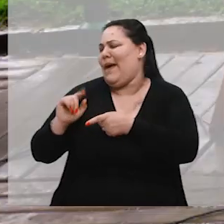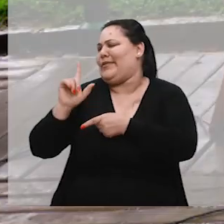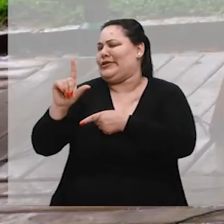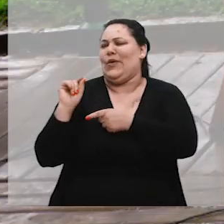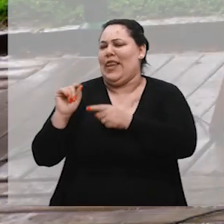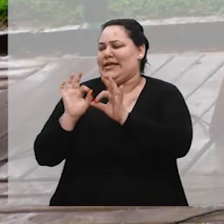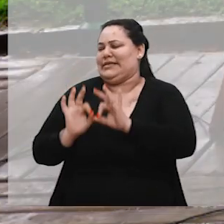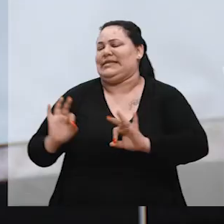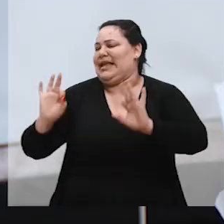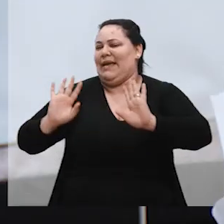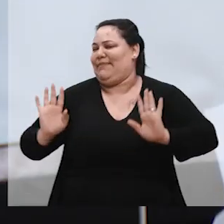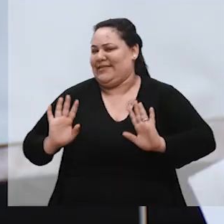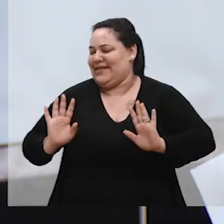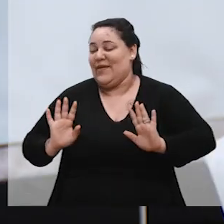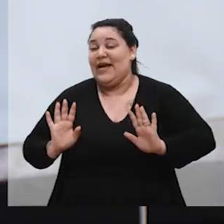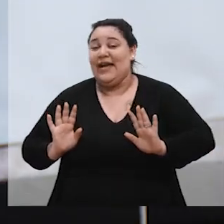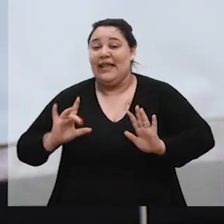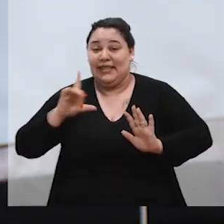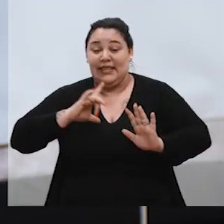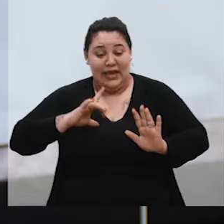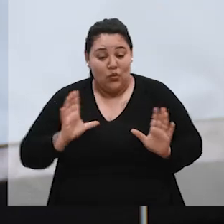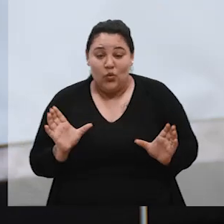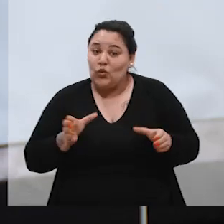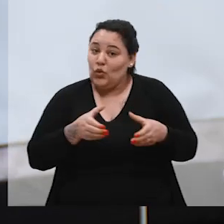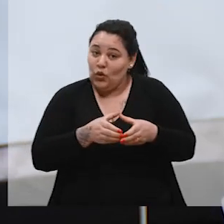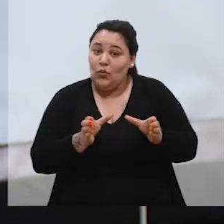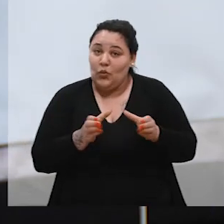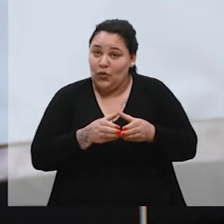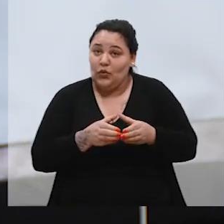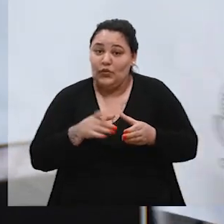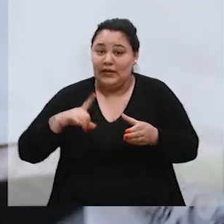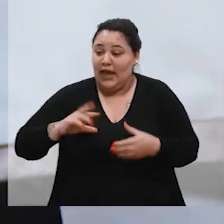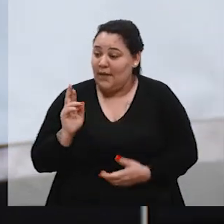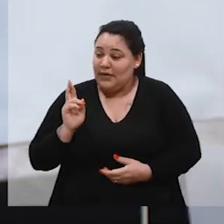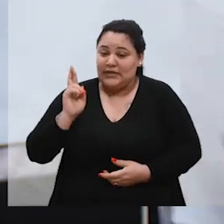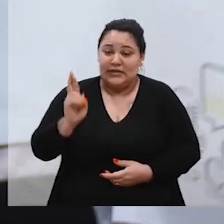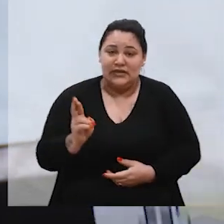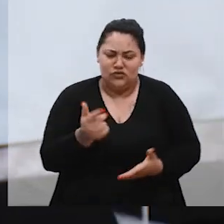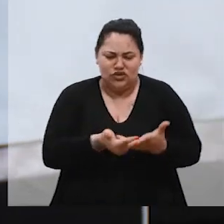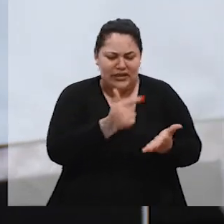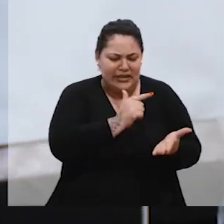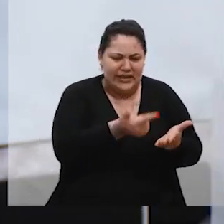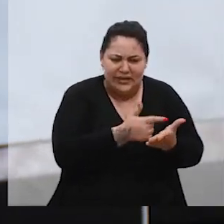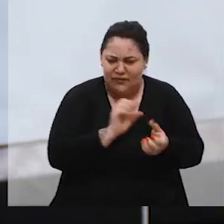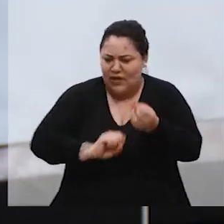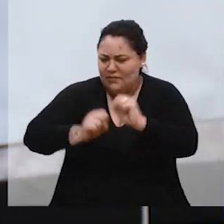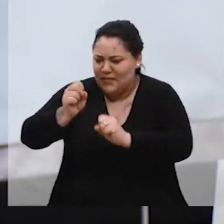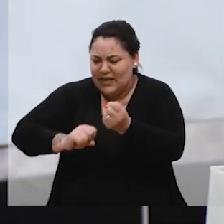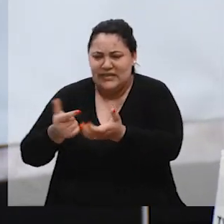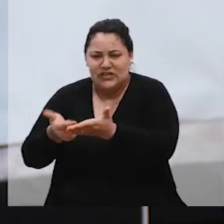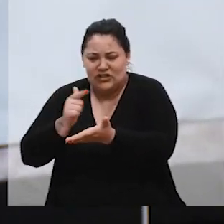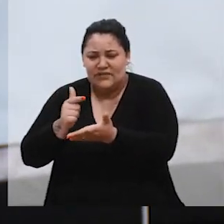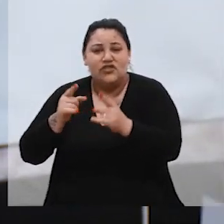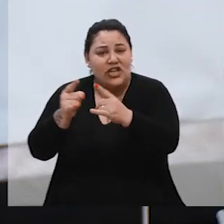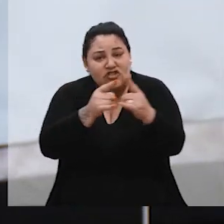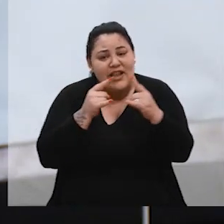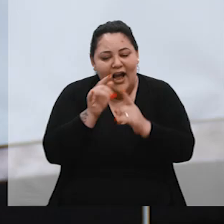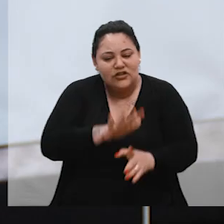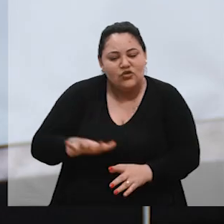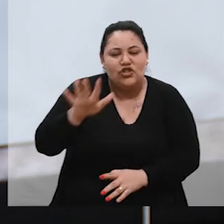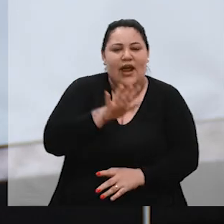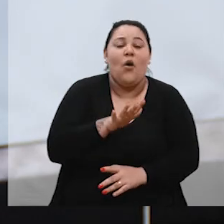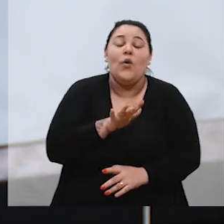eu sei, é um grupo, né, que tem representação de livreiros, de editoras, de entidades. Então,